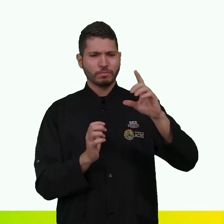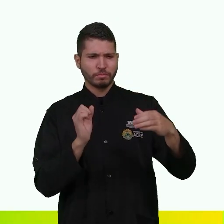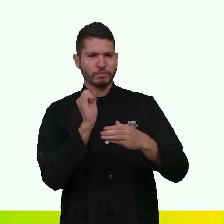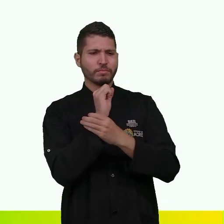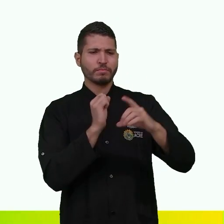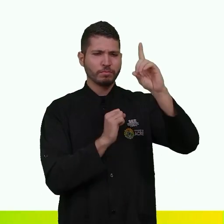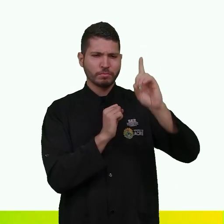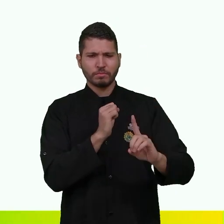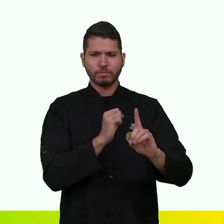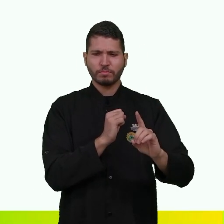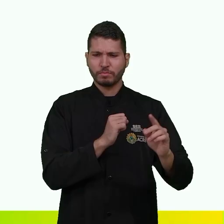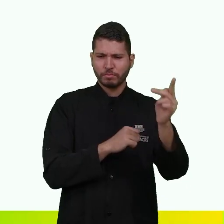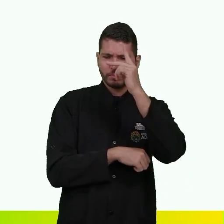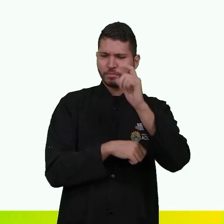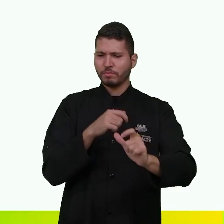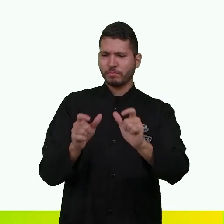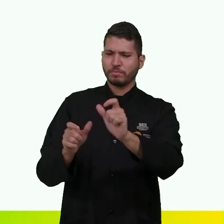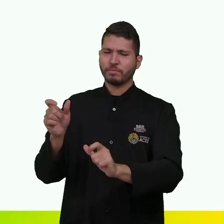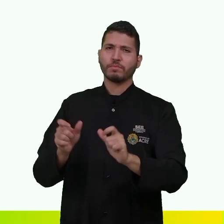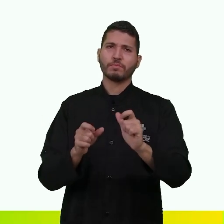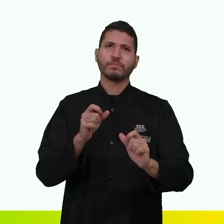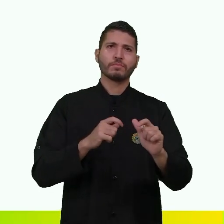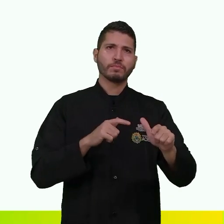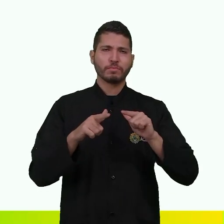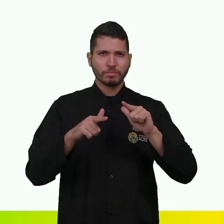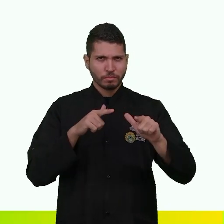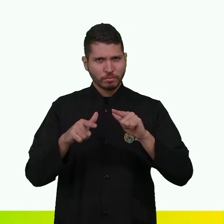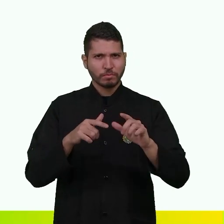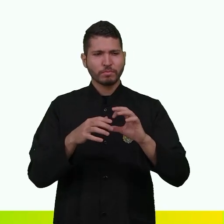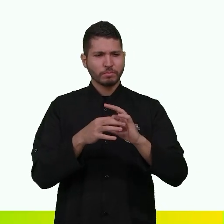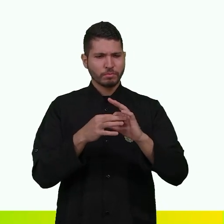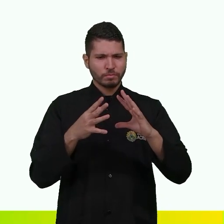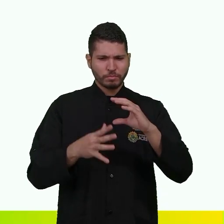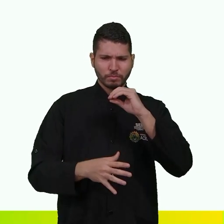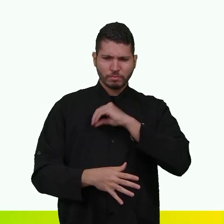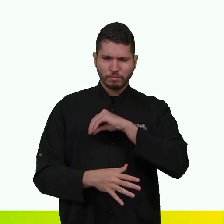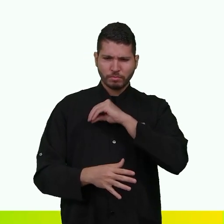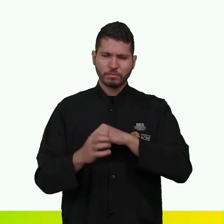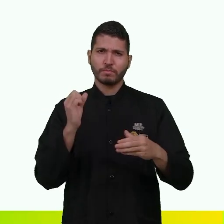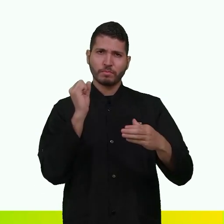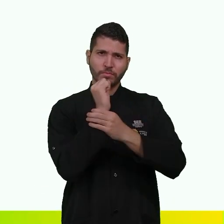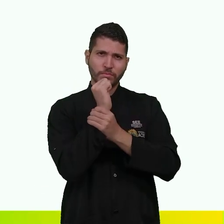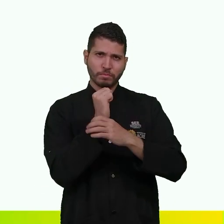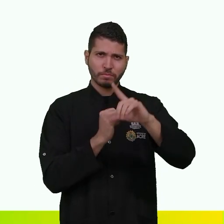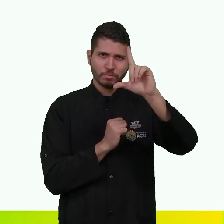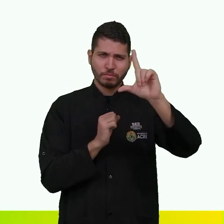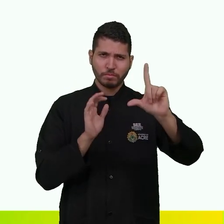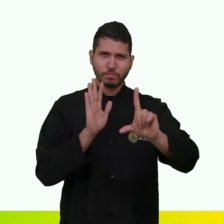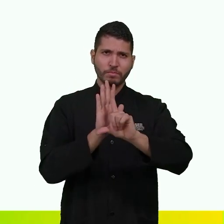ao trabalho livre, assalariado, ok? Garantido por lei.